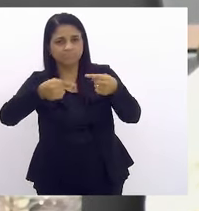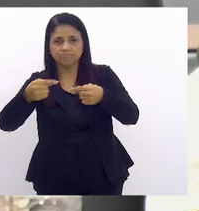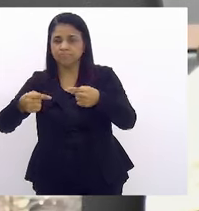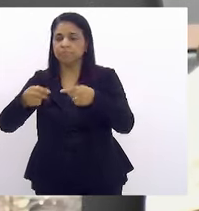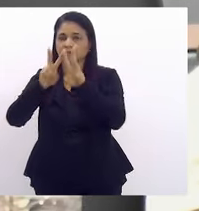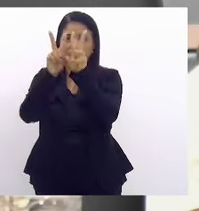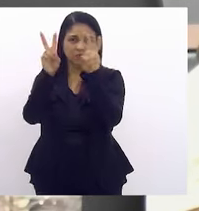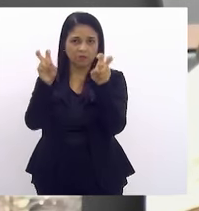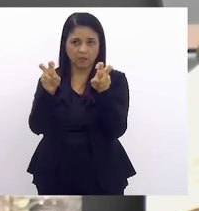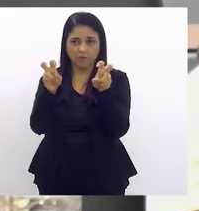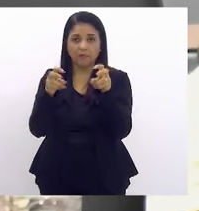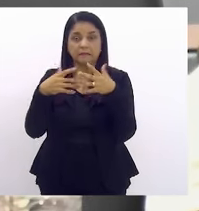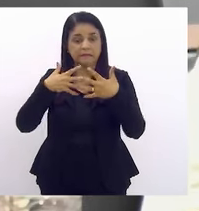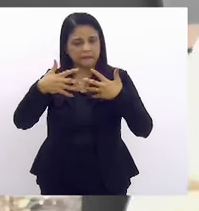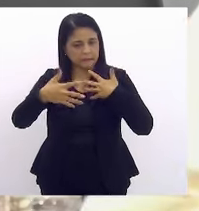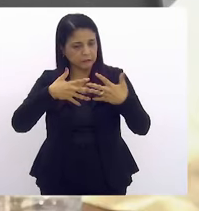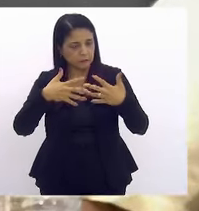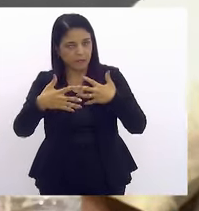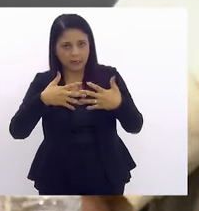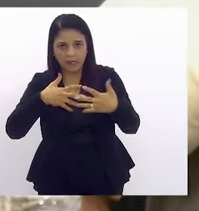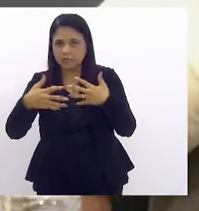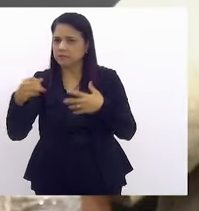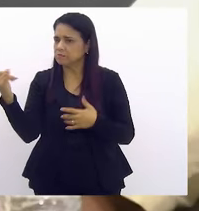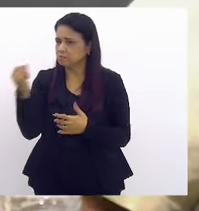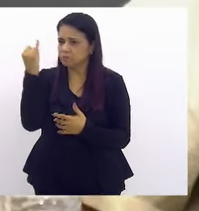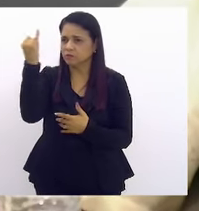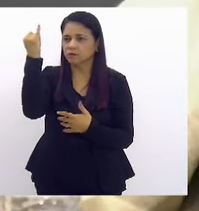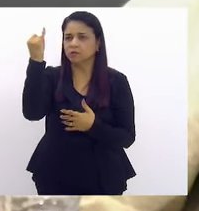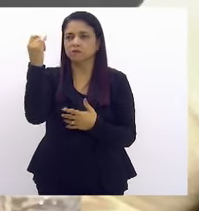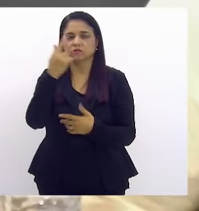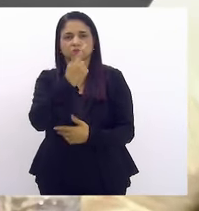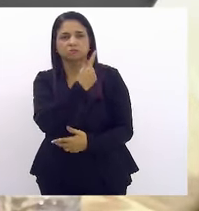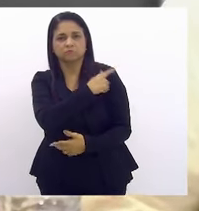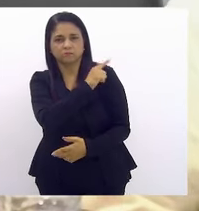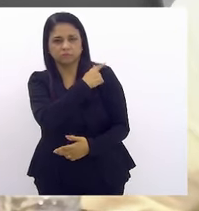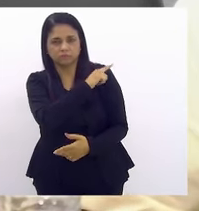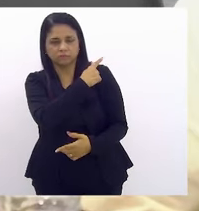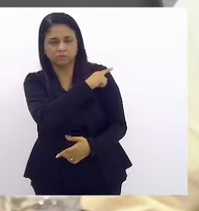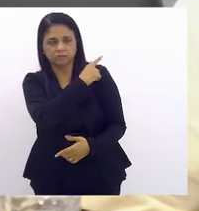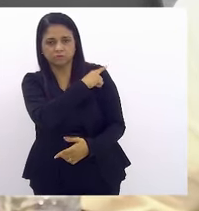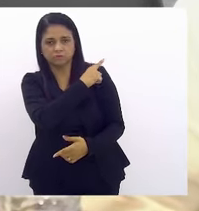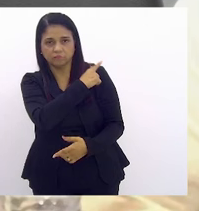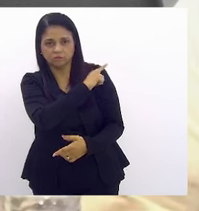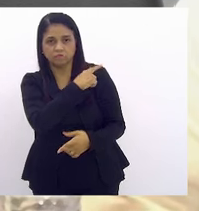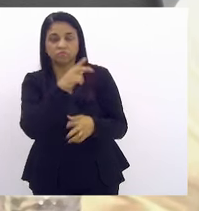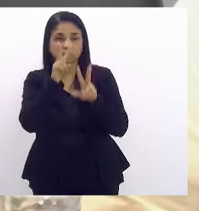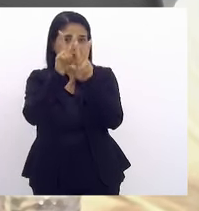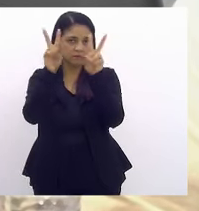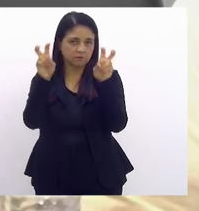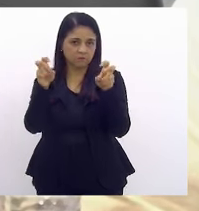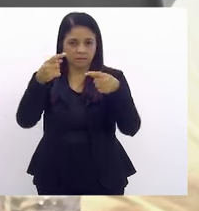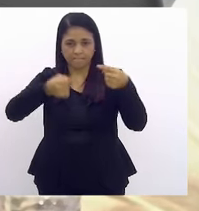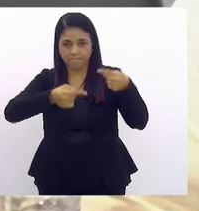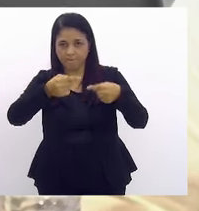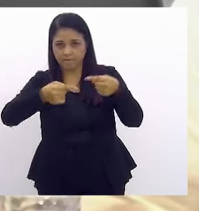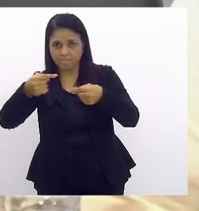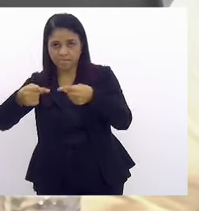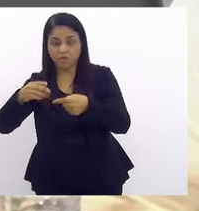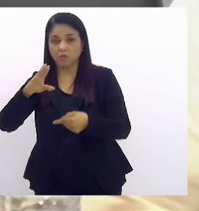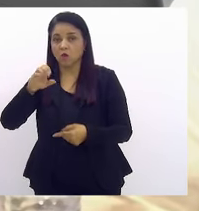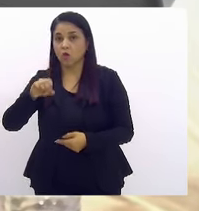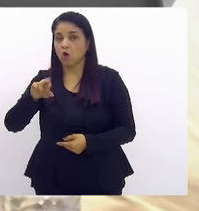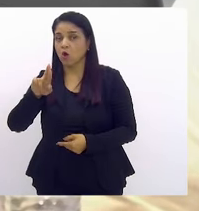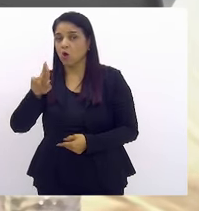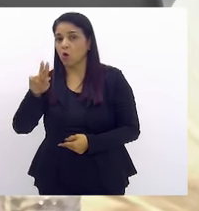tenha transparência na gestão desse assunto, dos corpos hídricos, dos